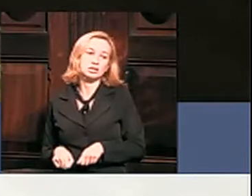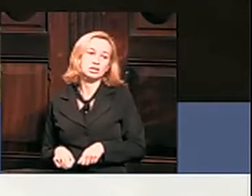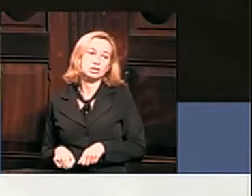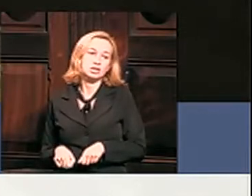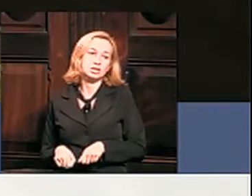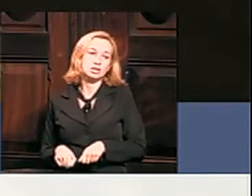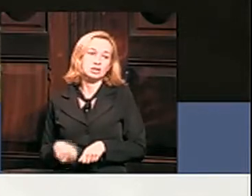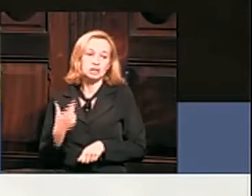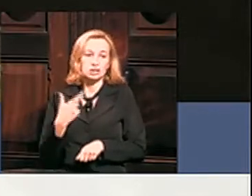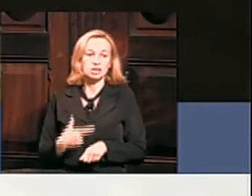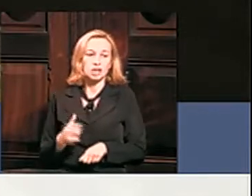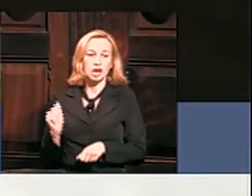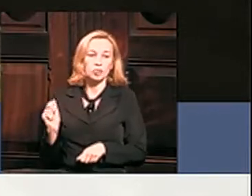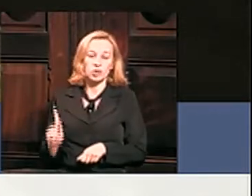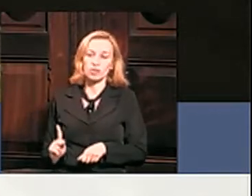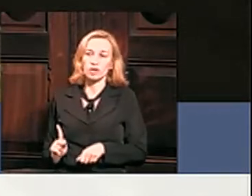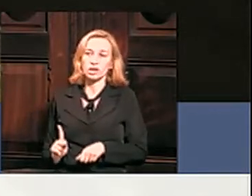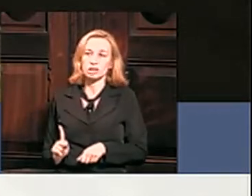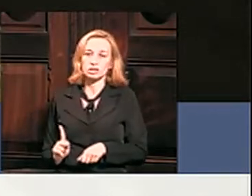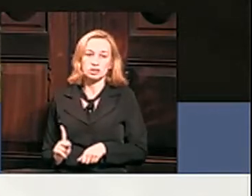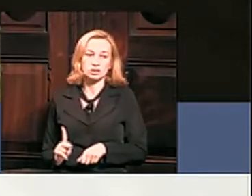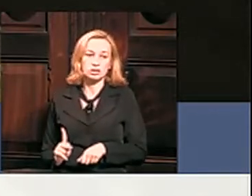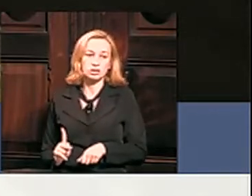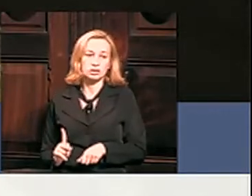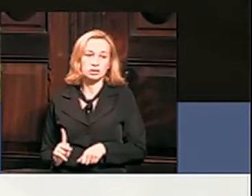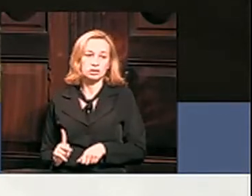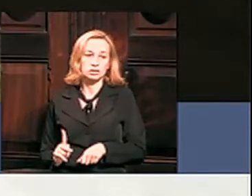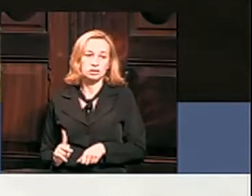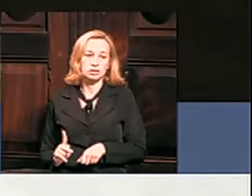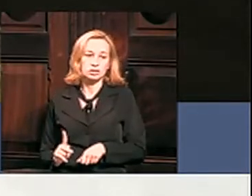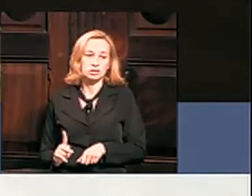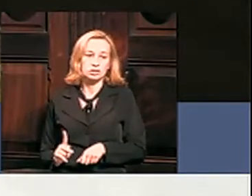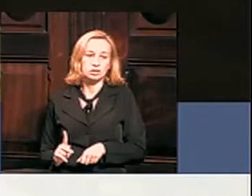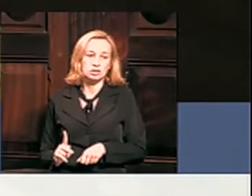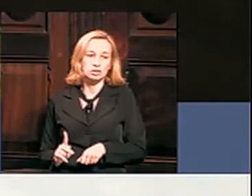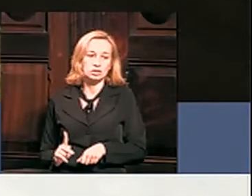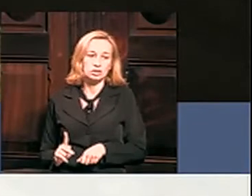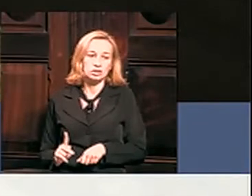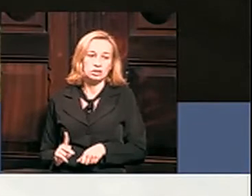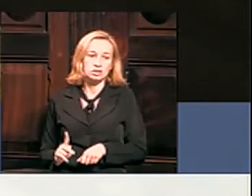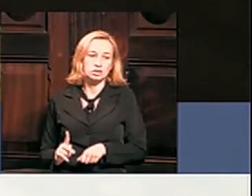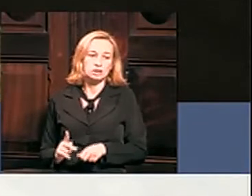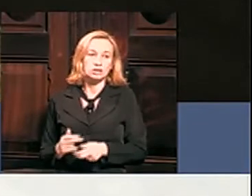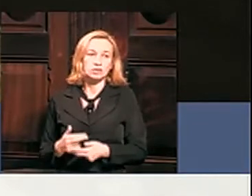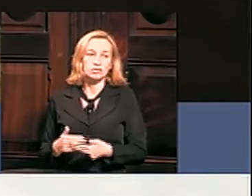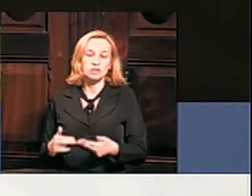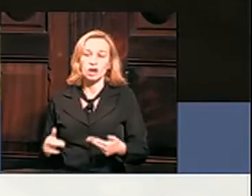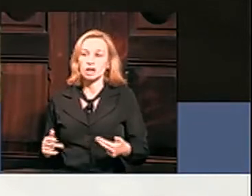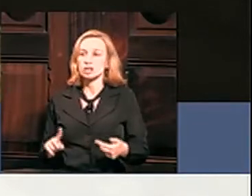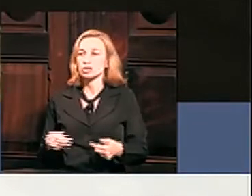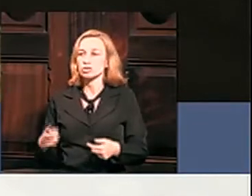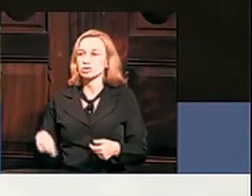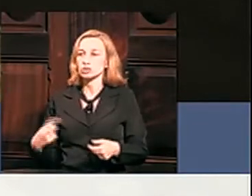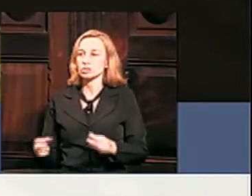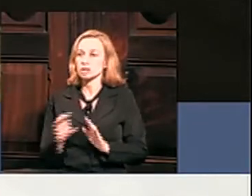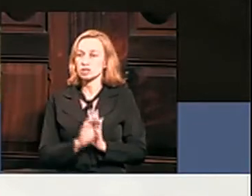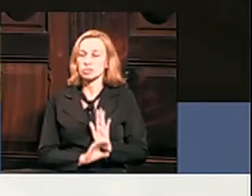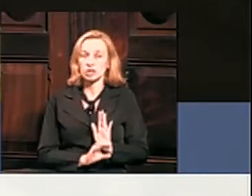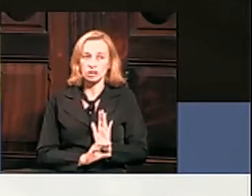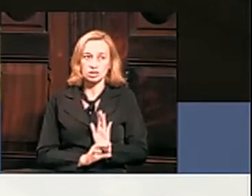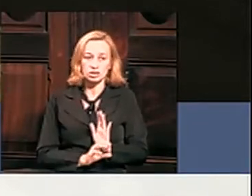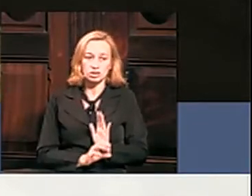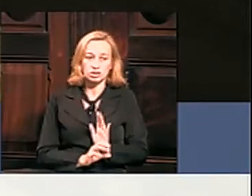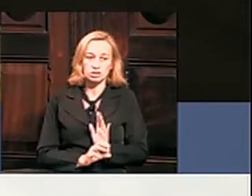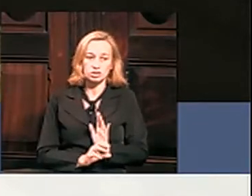ser aprovada da forma que foi aqui várias outras emendas colocadas por deputados que